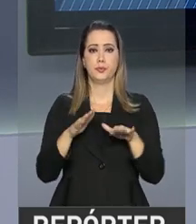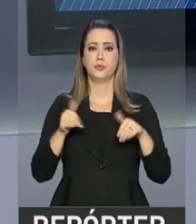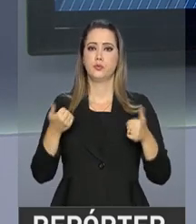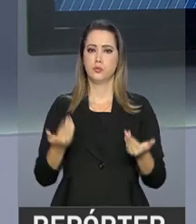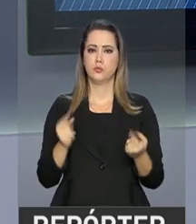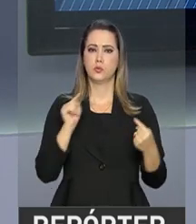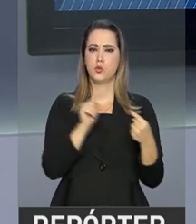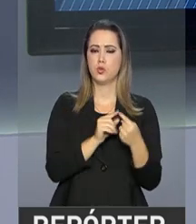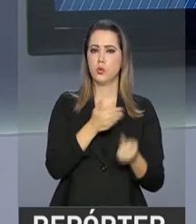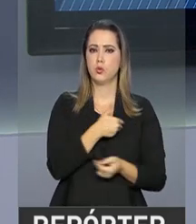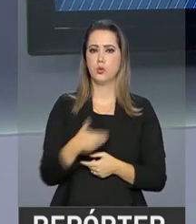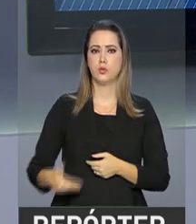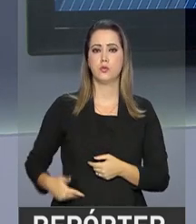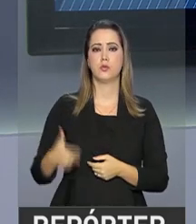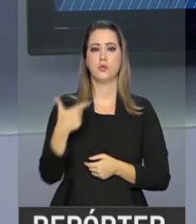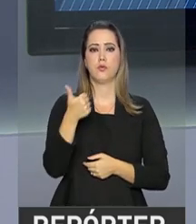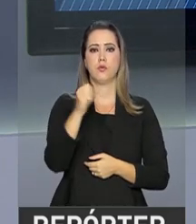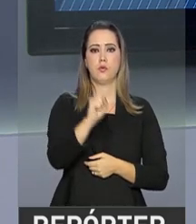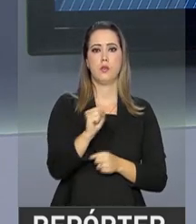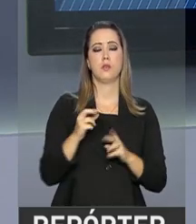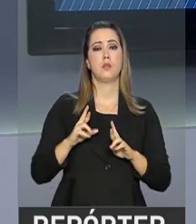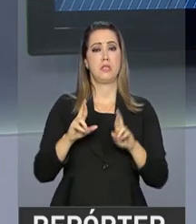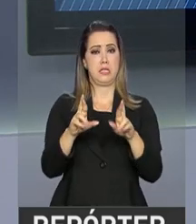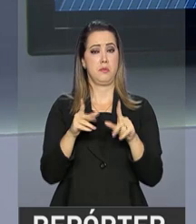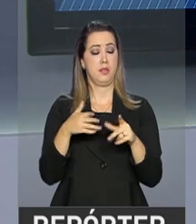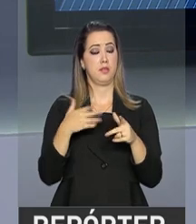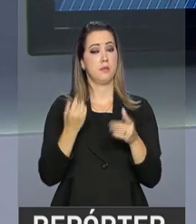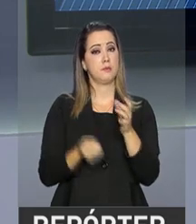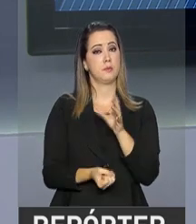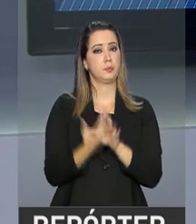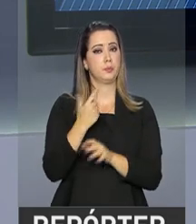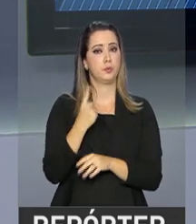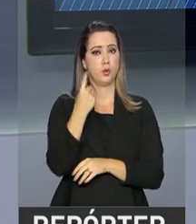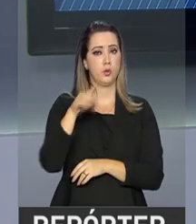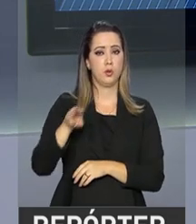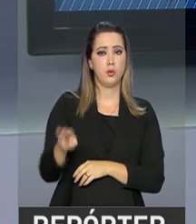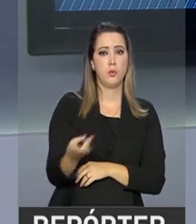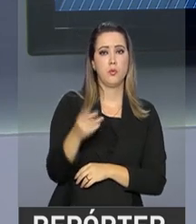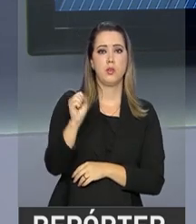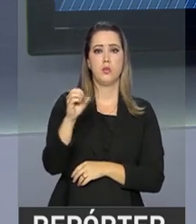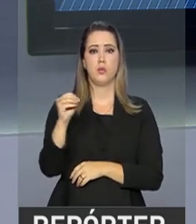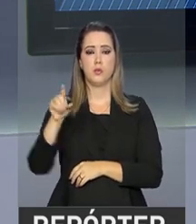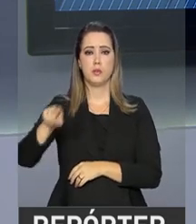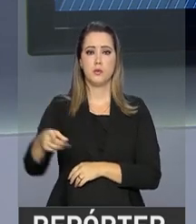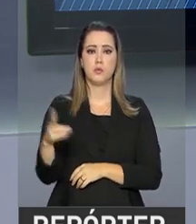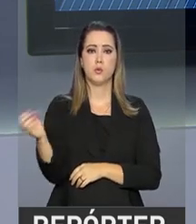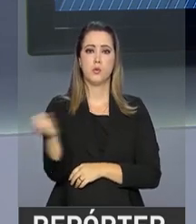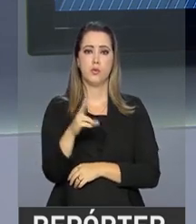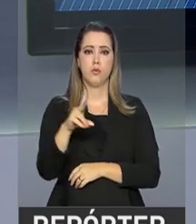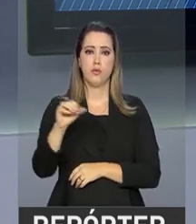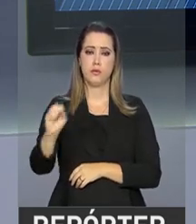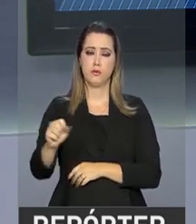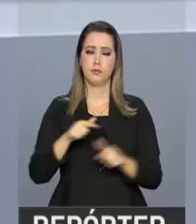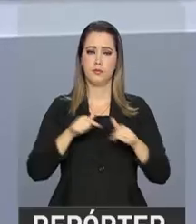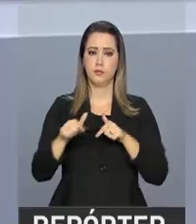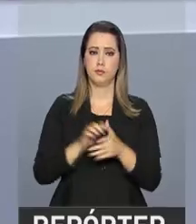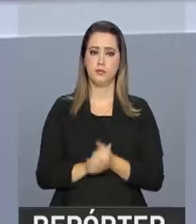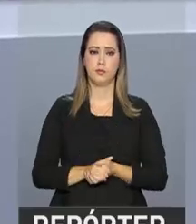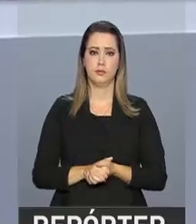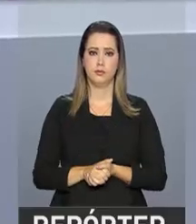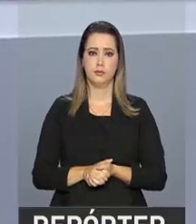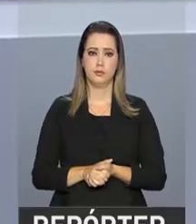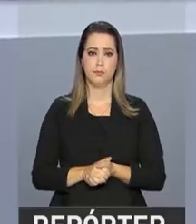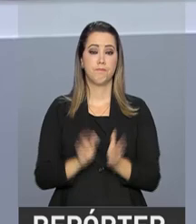isso de acordo com o governo em 2018 devem ser criadas cerca de um milhão e 800 mil novas vagas de emprego